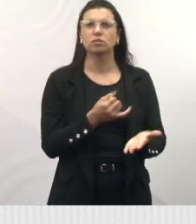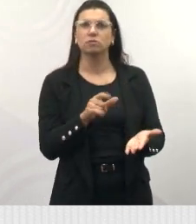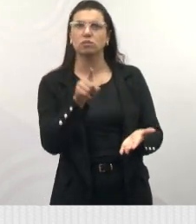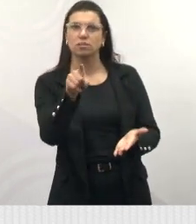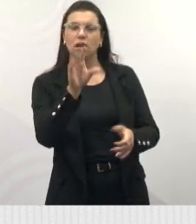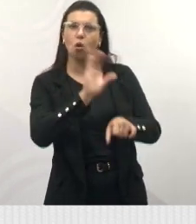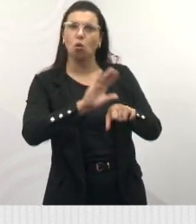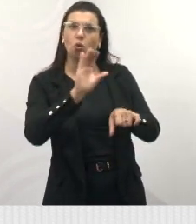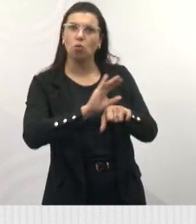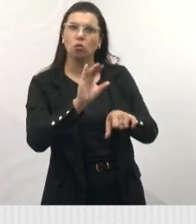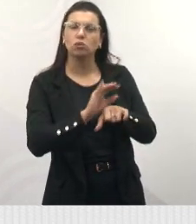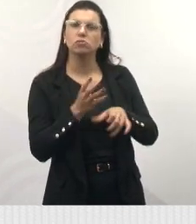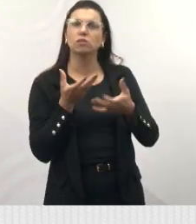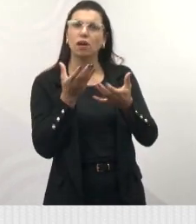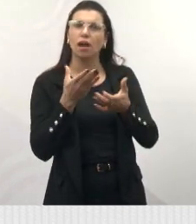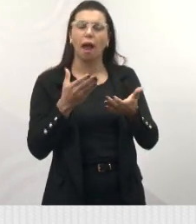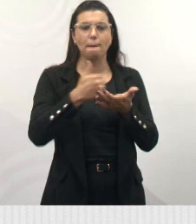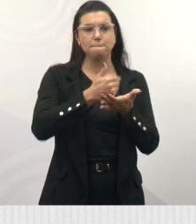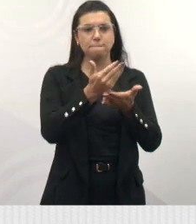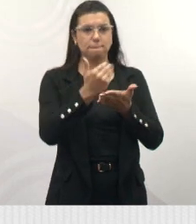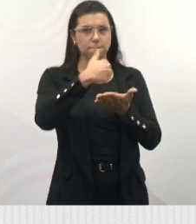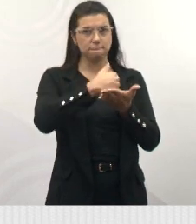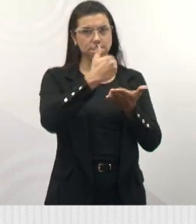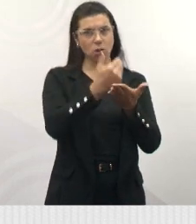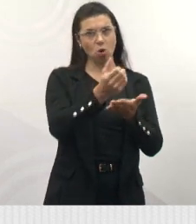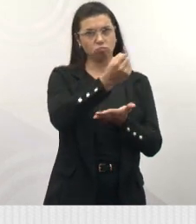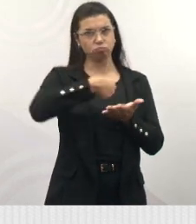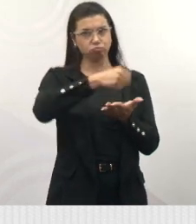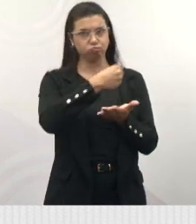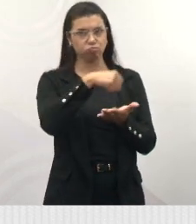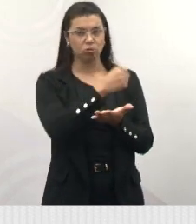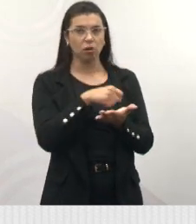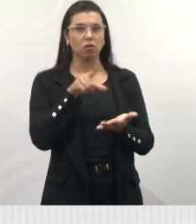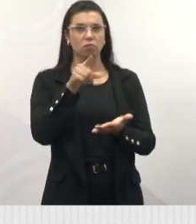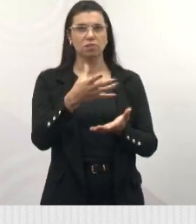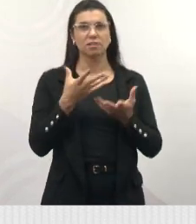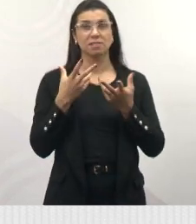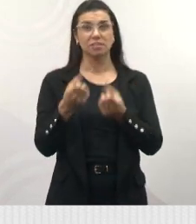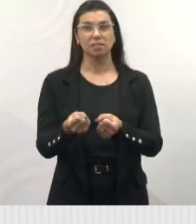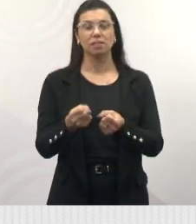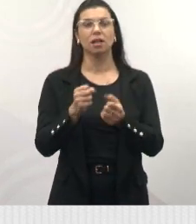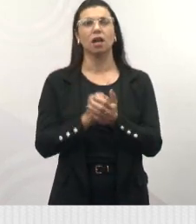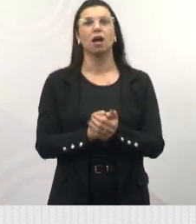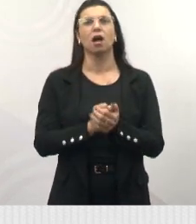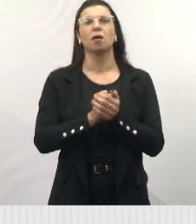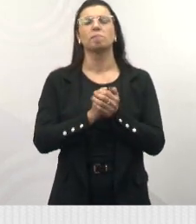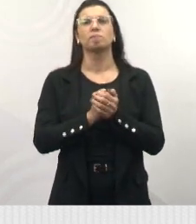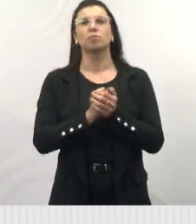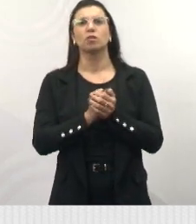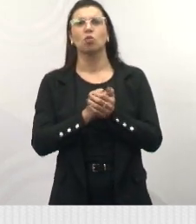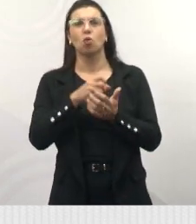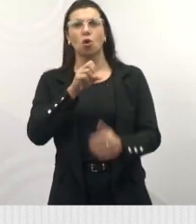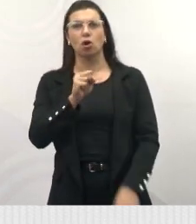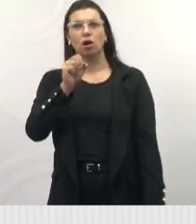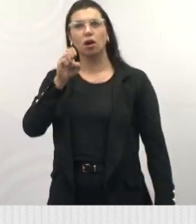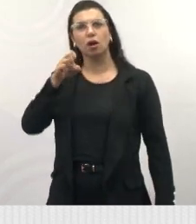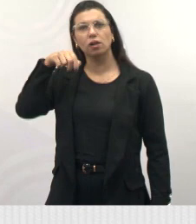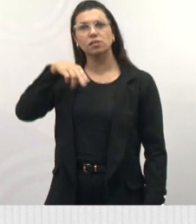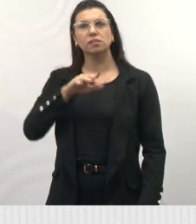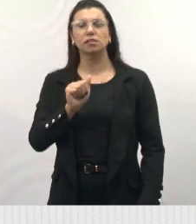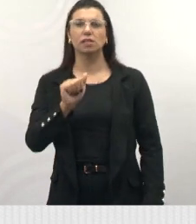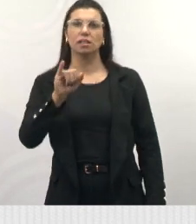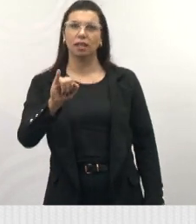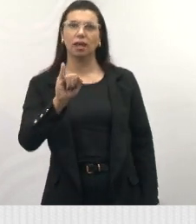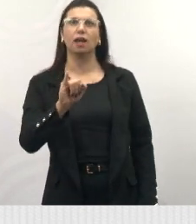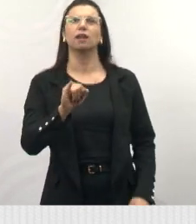um curso de confeitaria, a iniciativa acontece em parceria com o SENAI, SEBRAE e a Cruzada